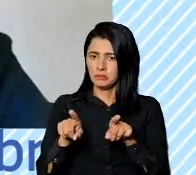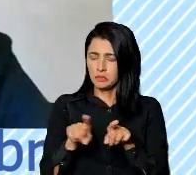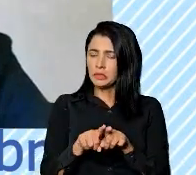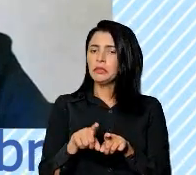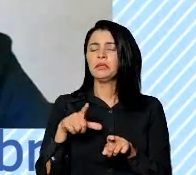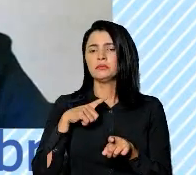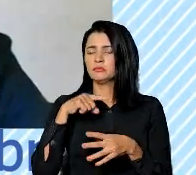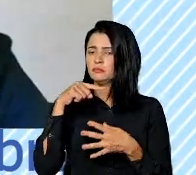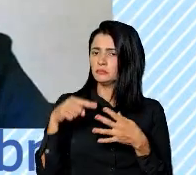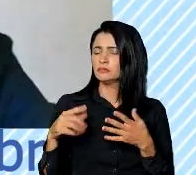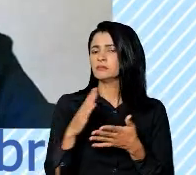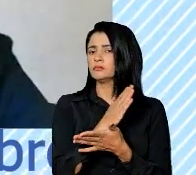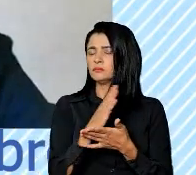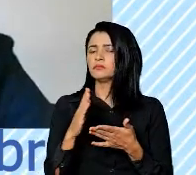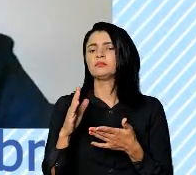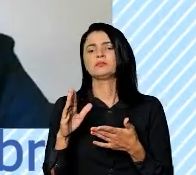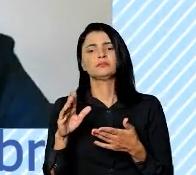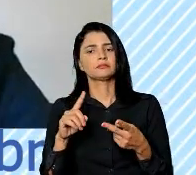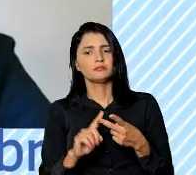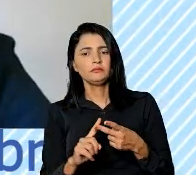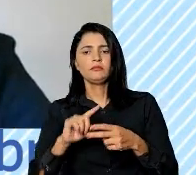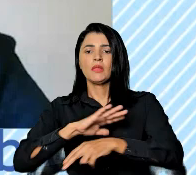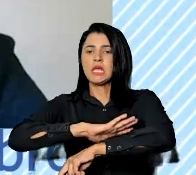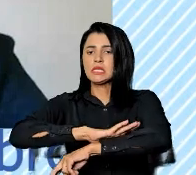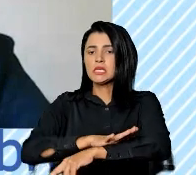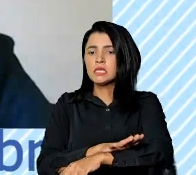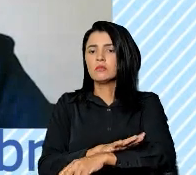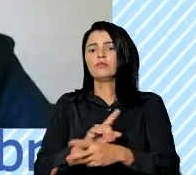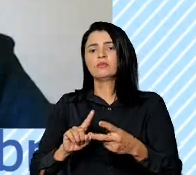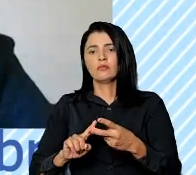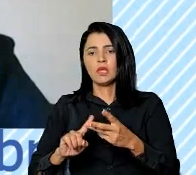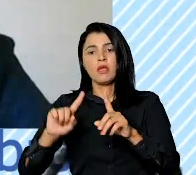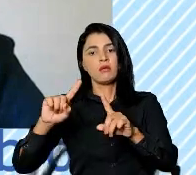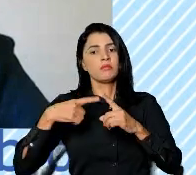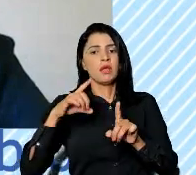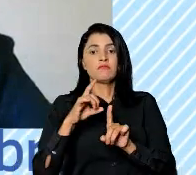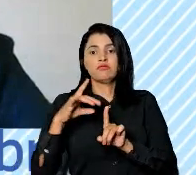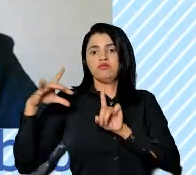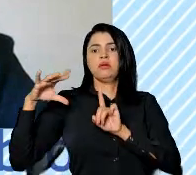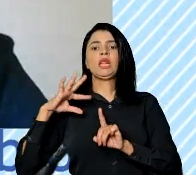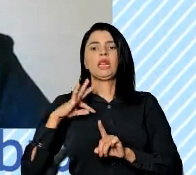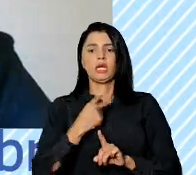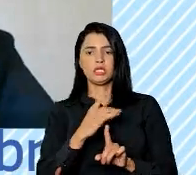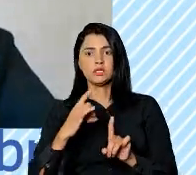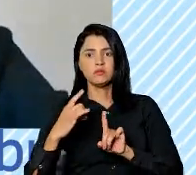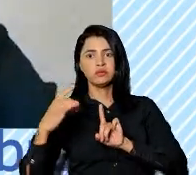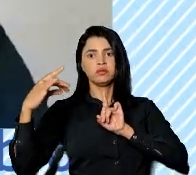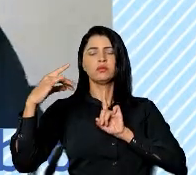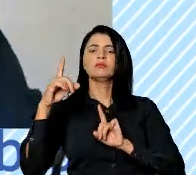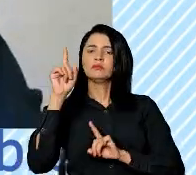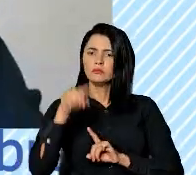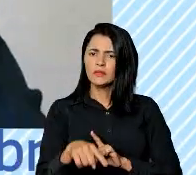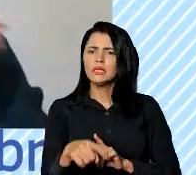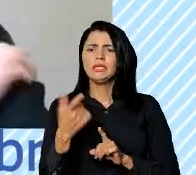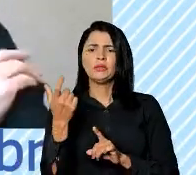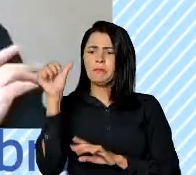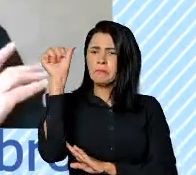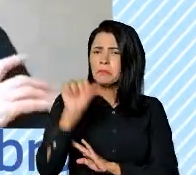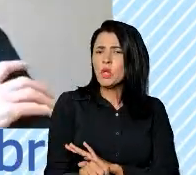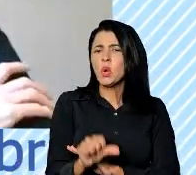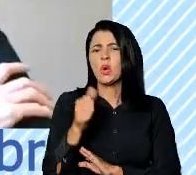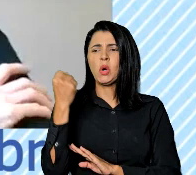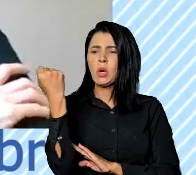alguns elementos como o racismo e a transfobia. E esses elementos agravam a relação com que o